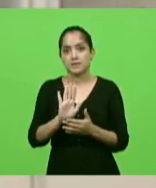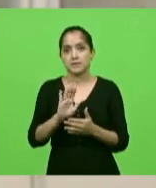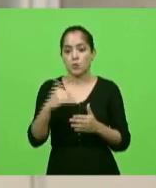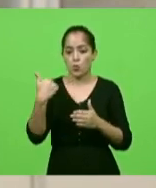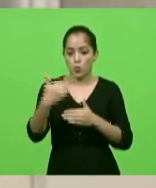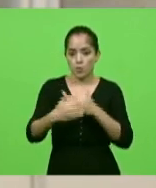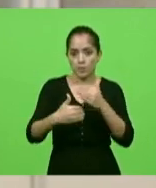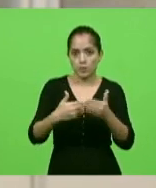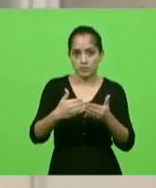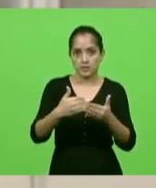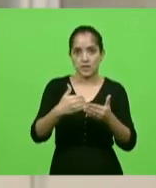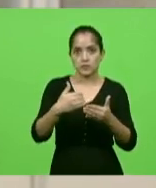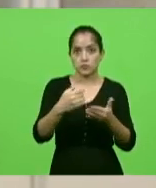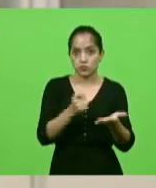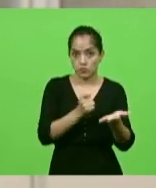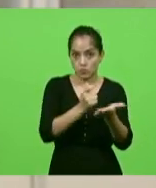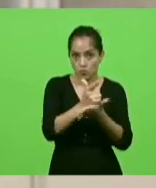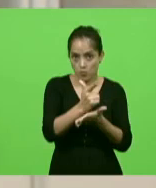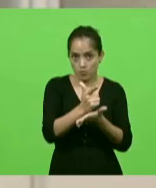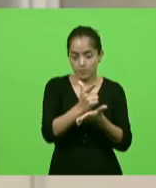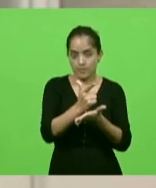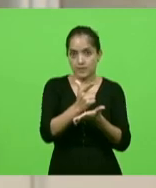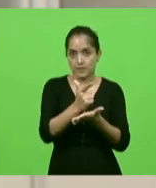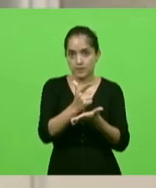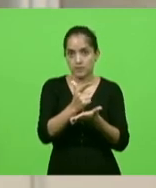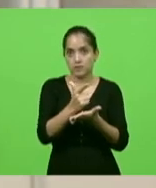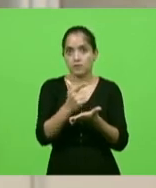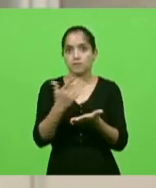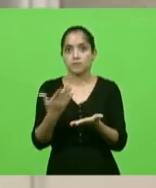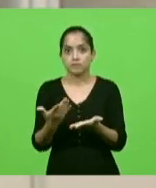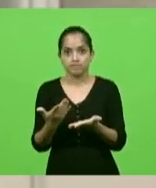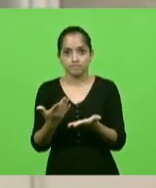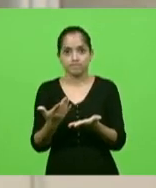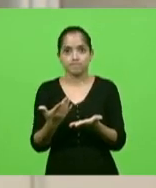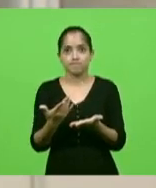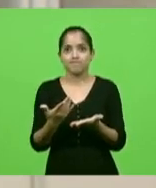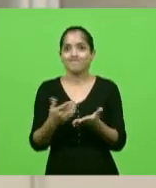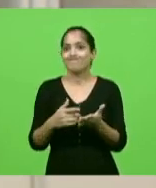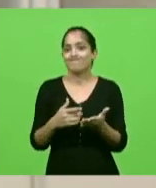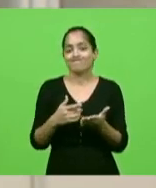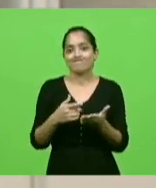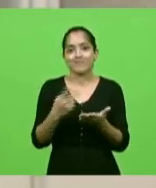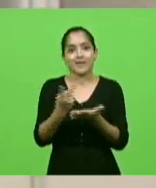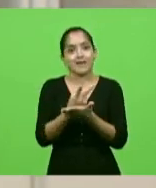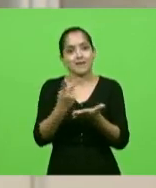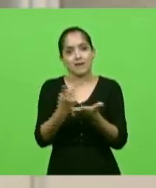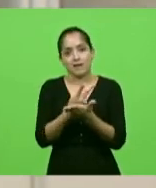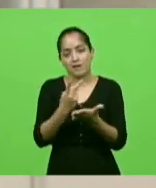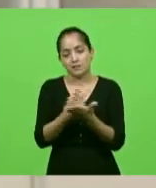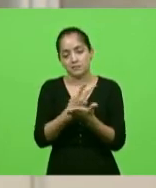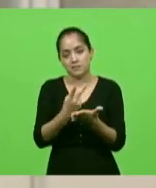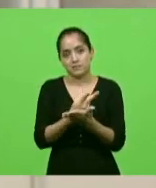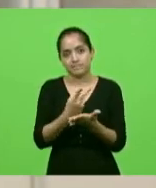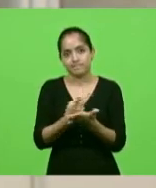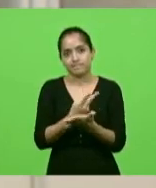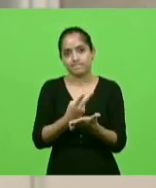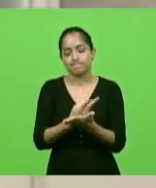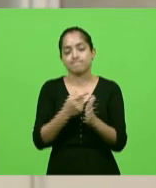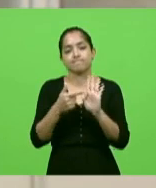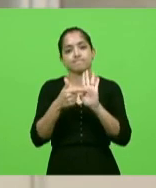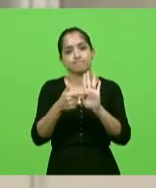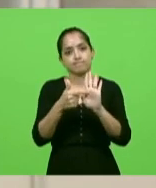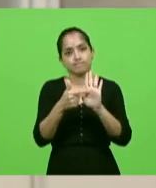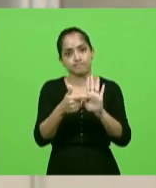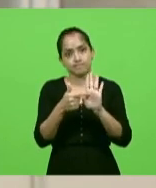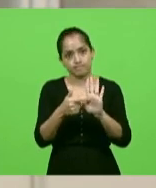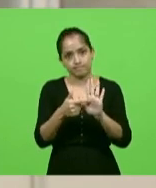que o processo de compra dos respiradores foi conduzido de forma em perita e temerário com fortes indícios